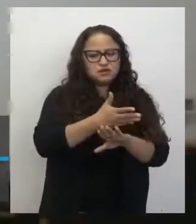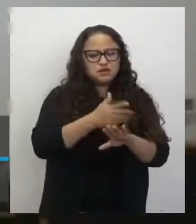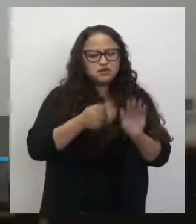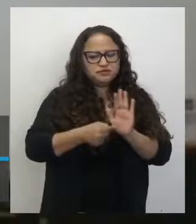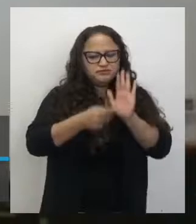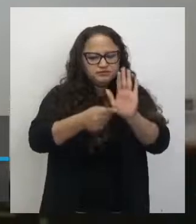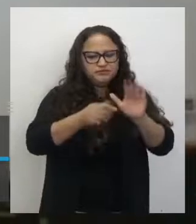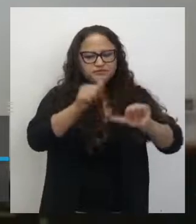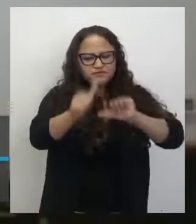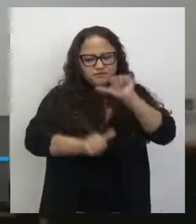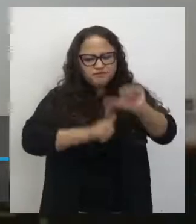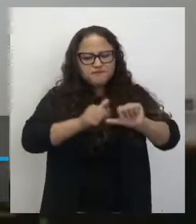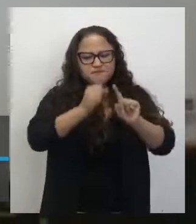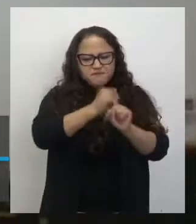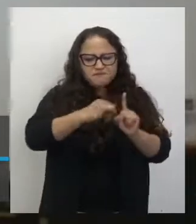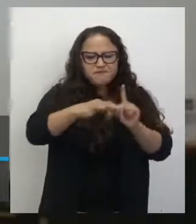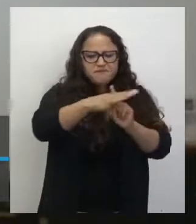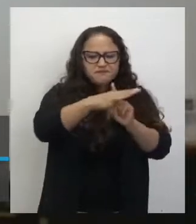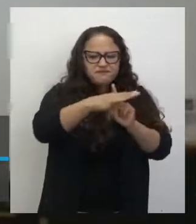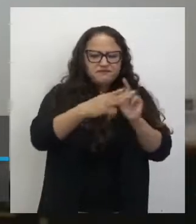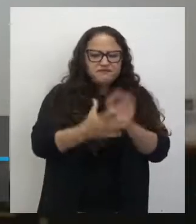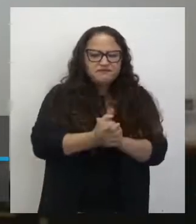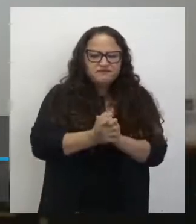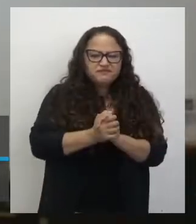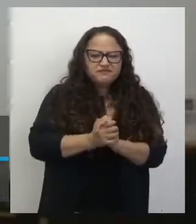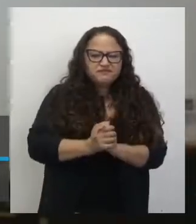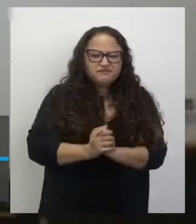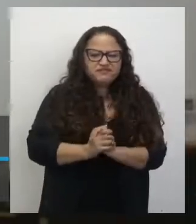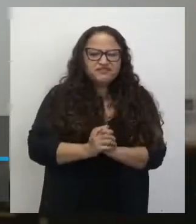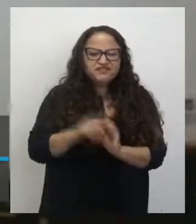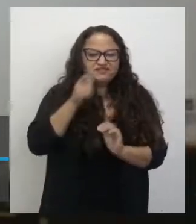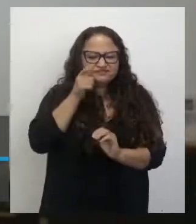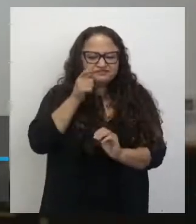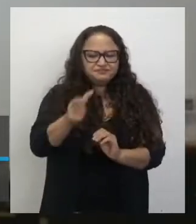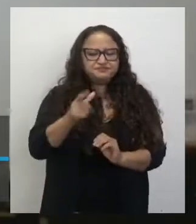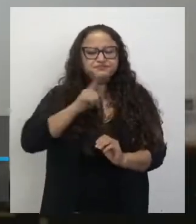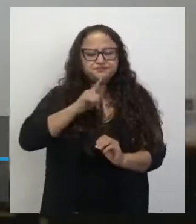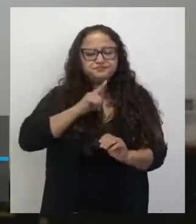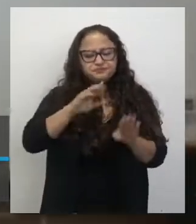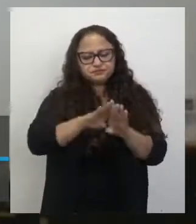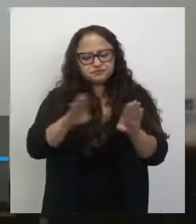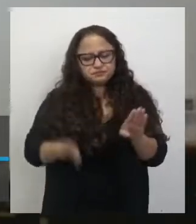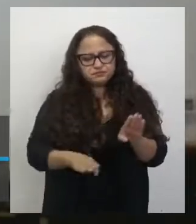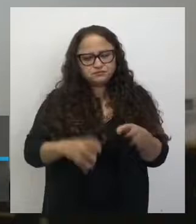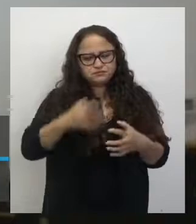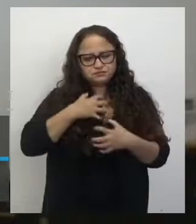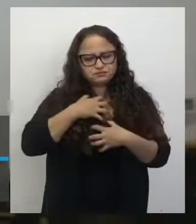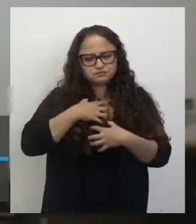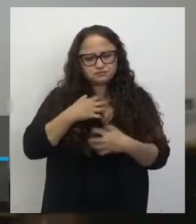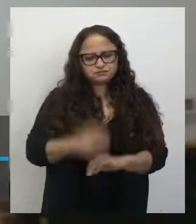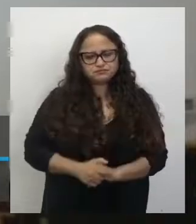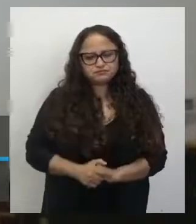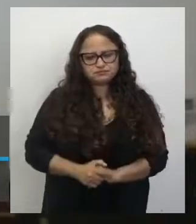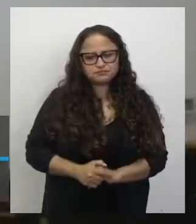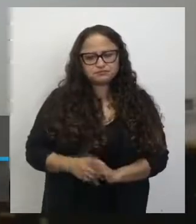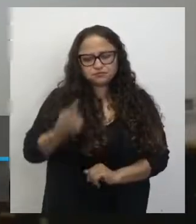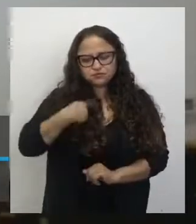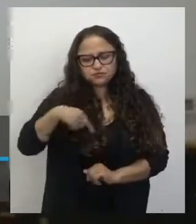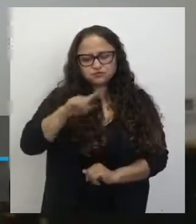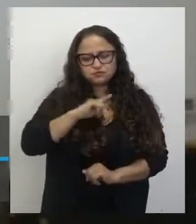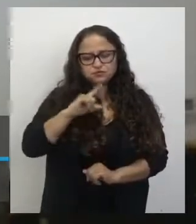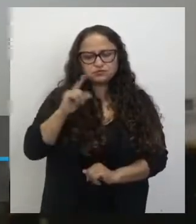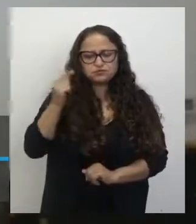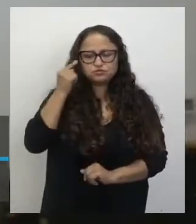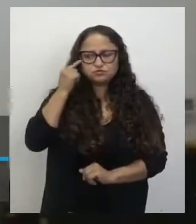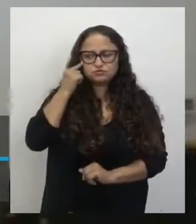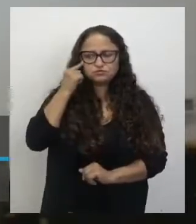né, social, em termos de observação dessas minorias. Em que sentido? Vamos supor, né, quando a gente vai pensar